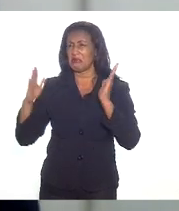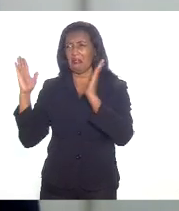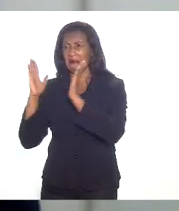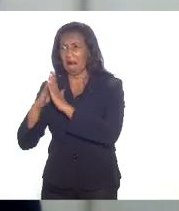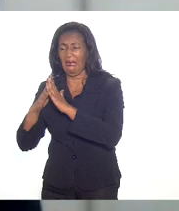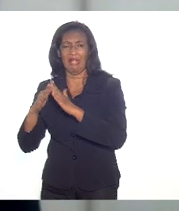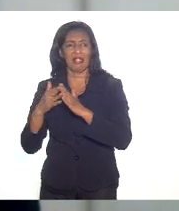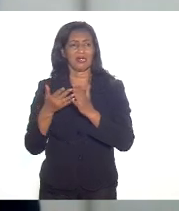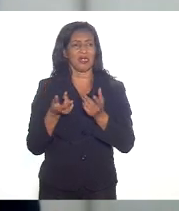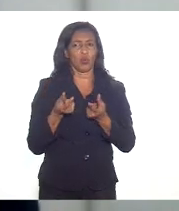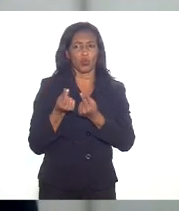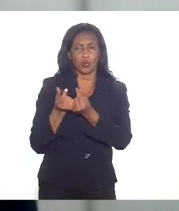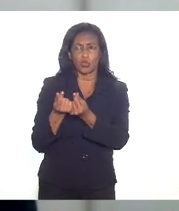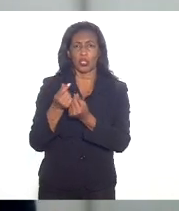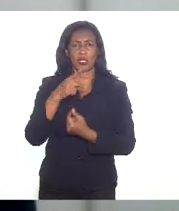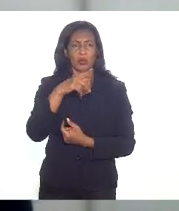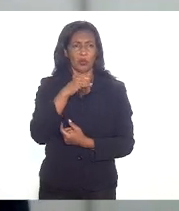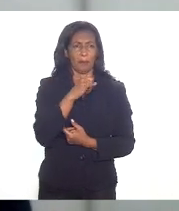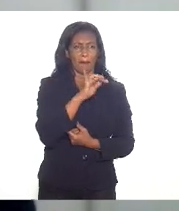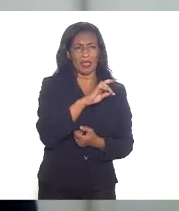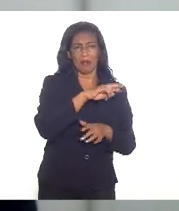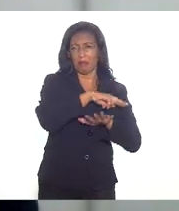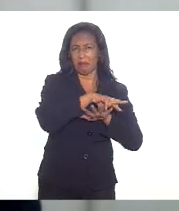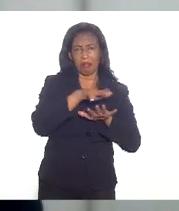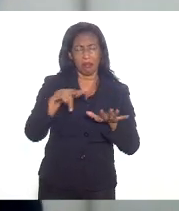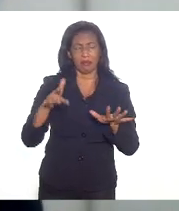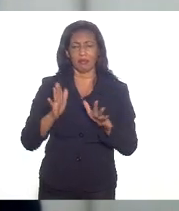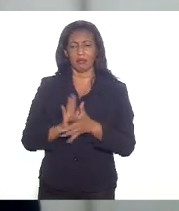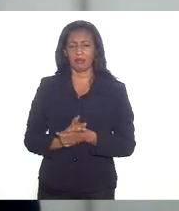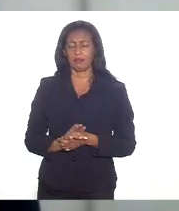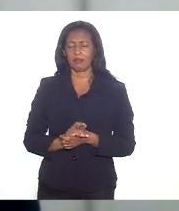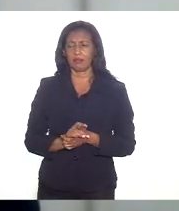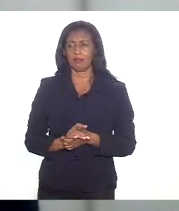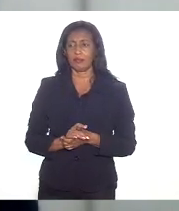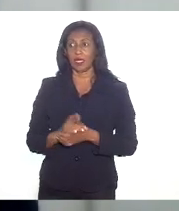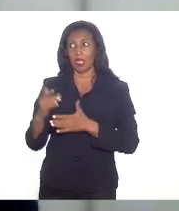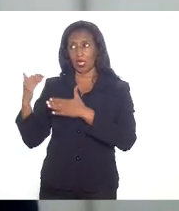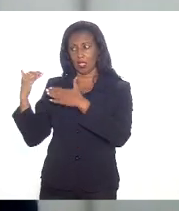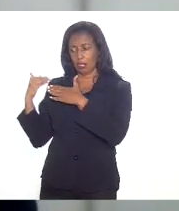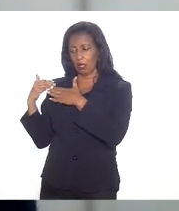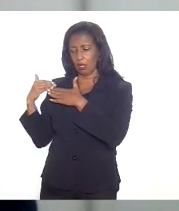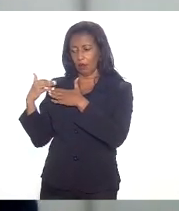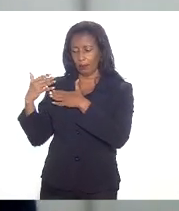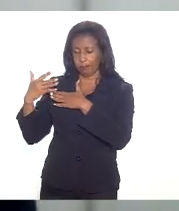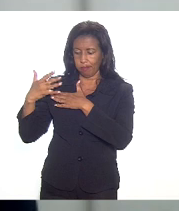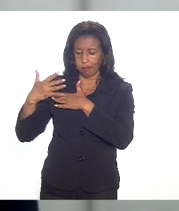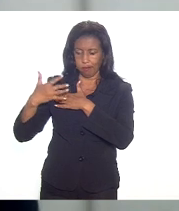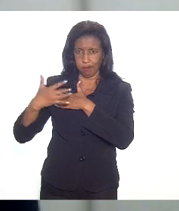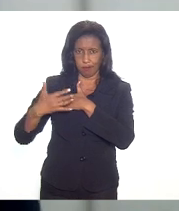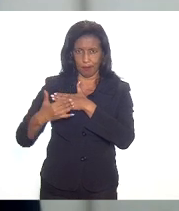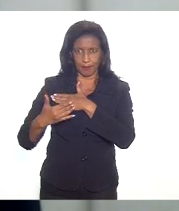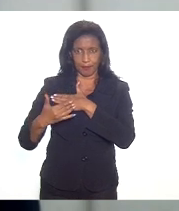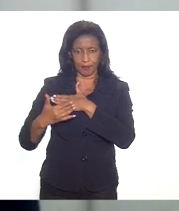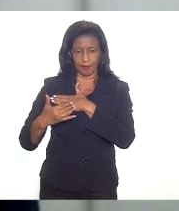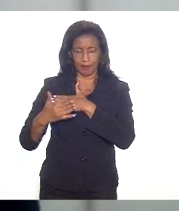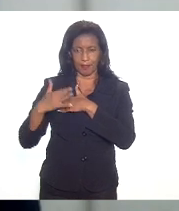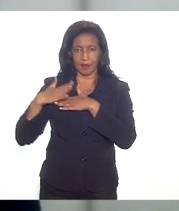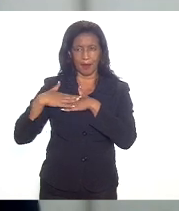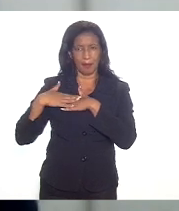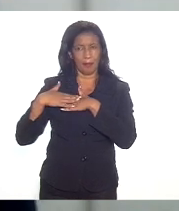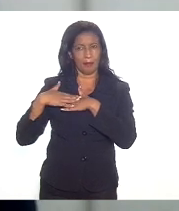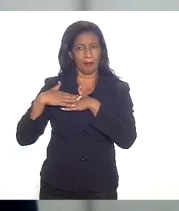da renda, do PIB, etc., etc. De lá para cá, se passaram-se mais